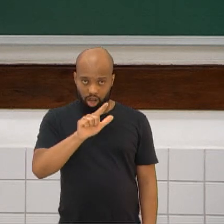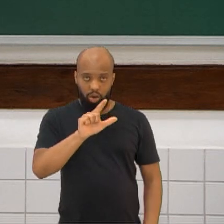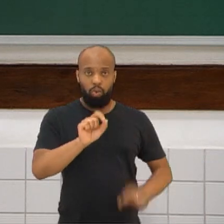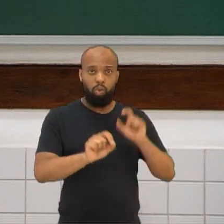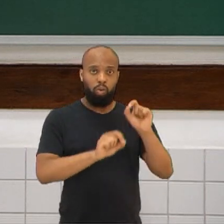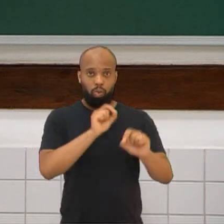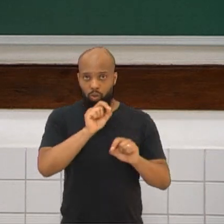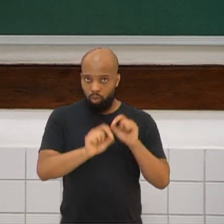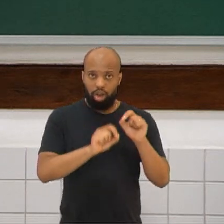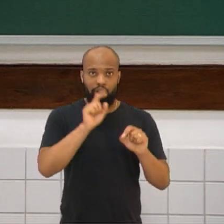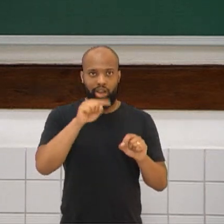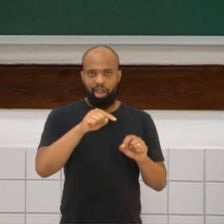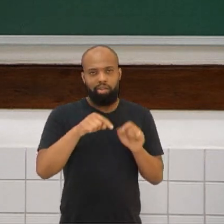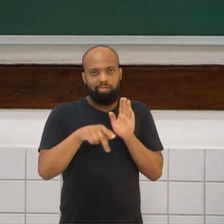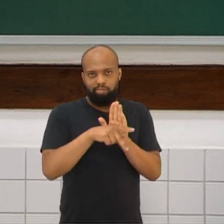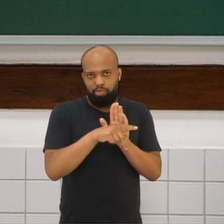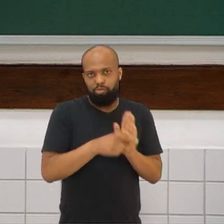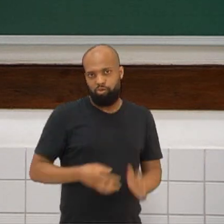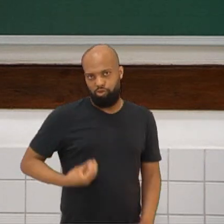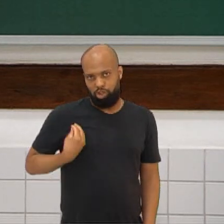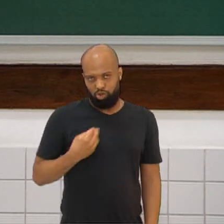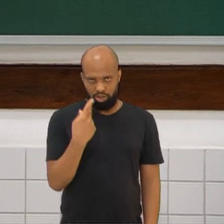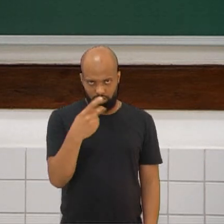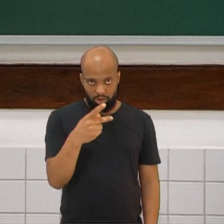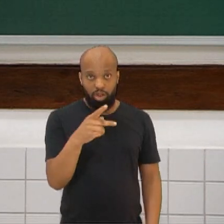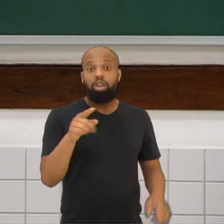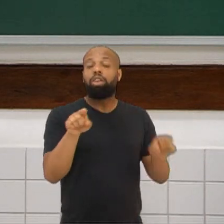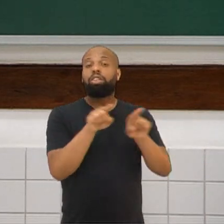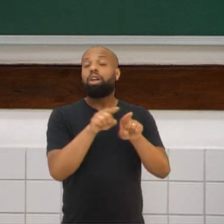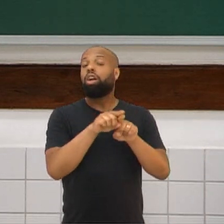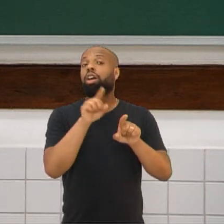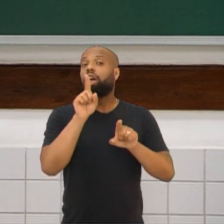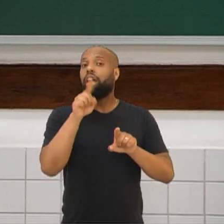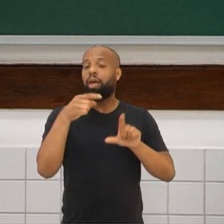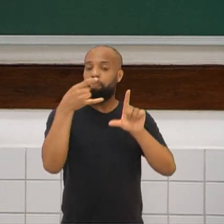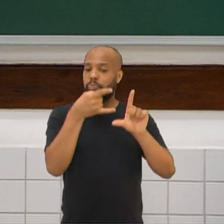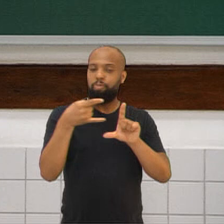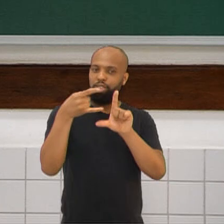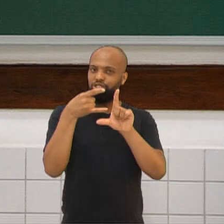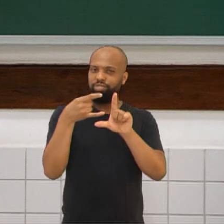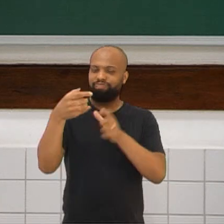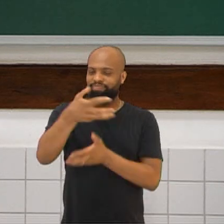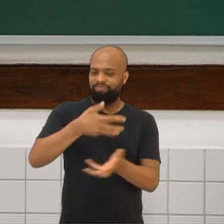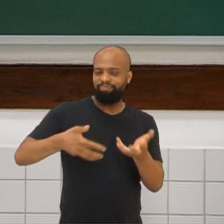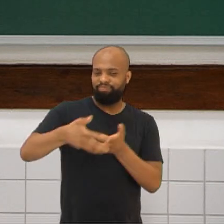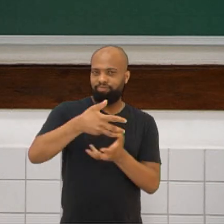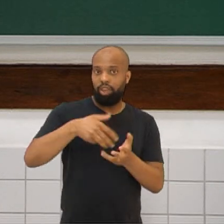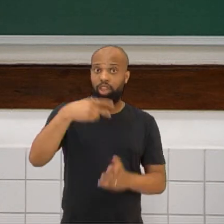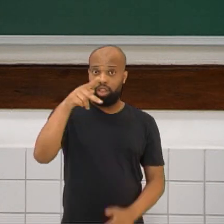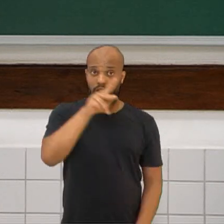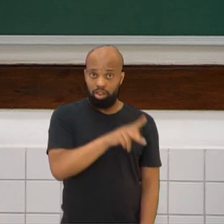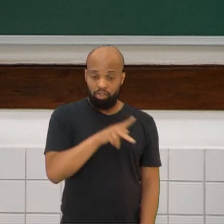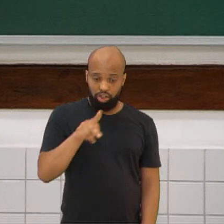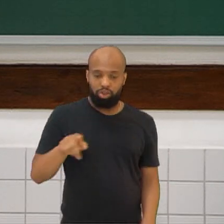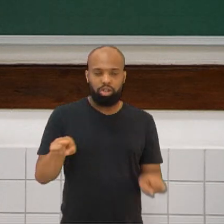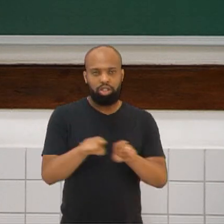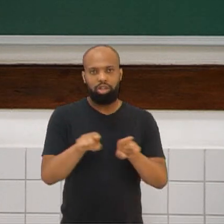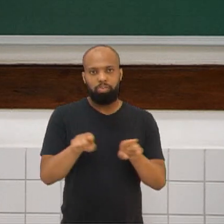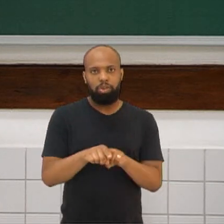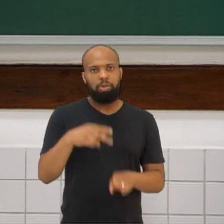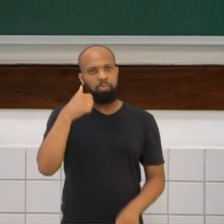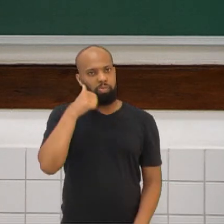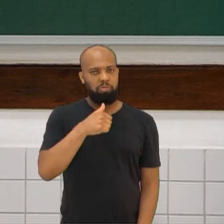uma maneira de vocês matarem saudades dos colegas, poderem interagir entre vocês e com a professora ou o